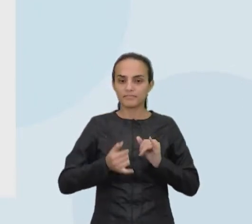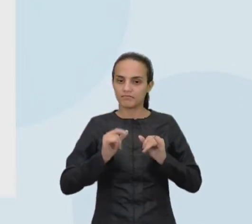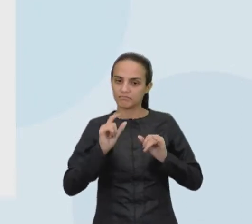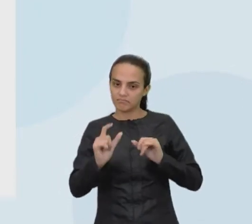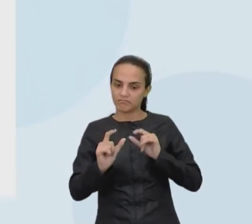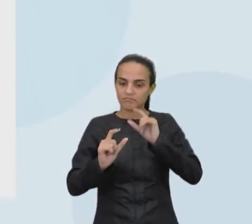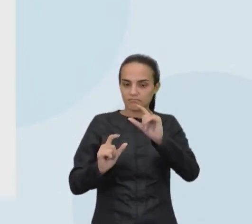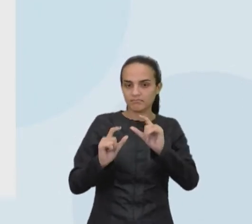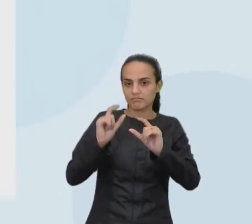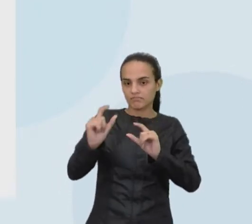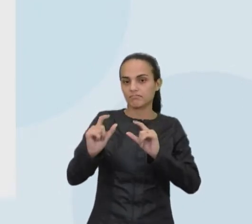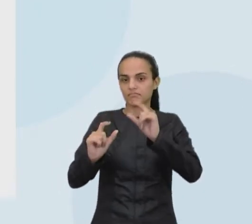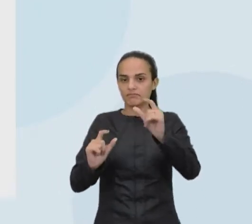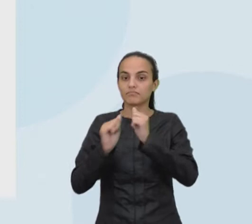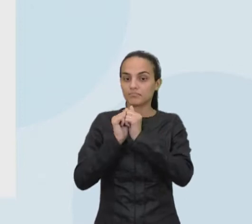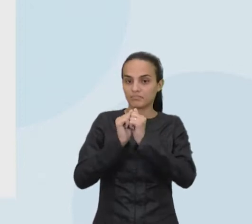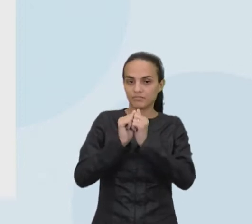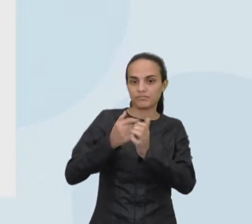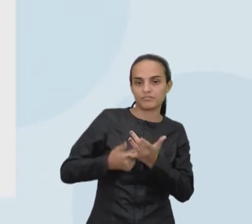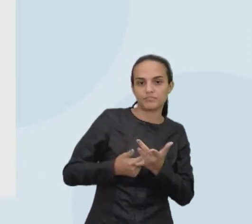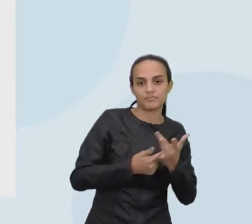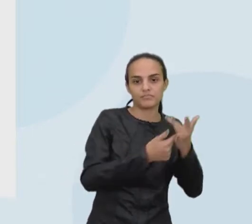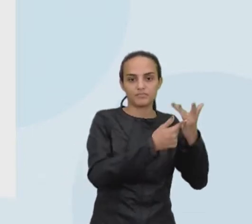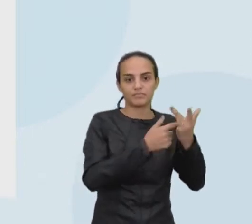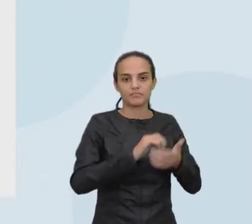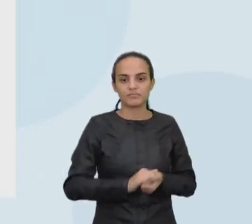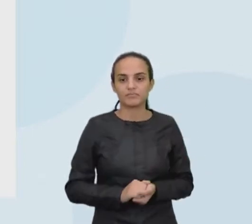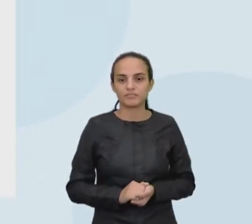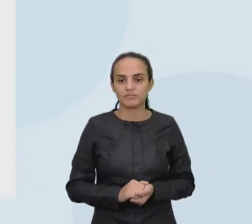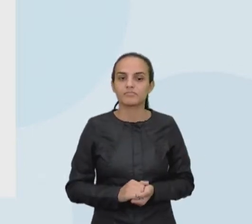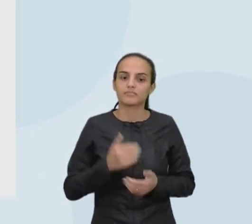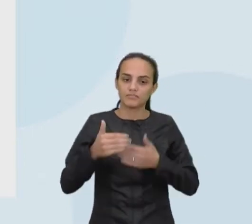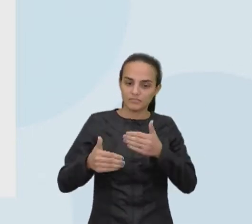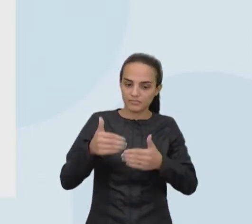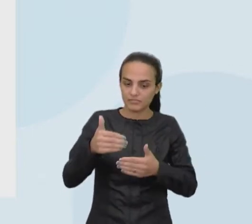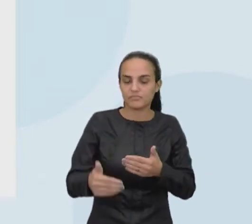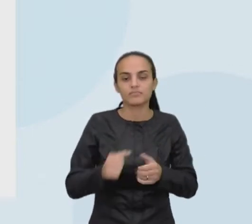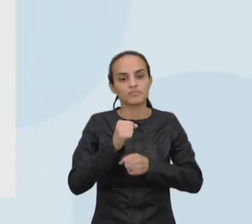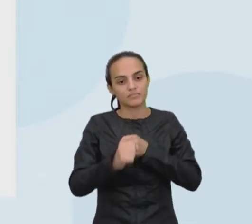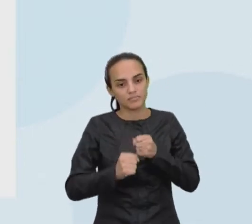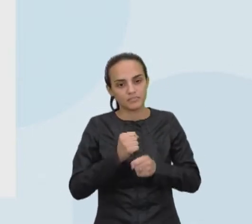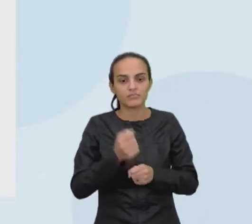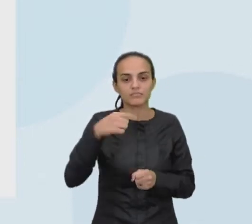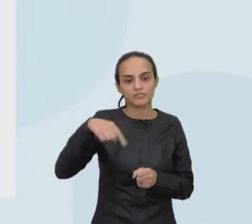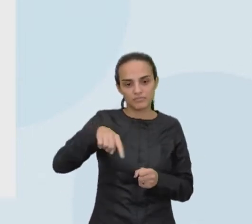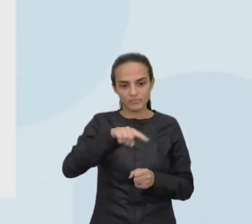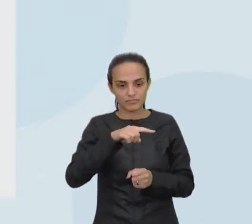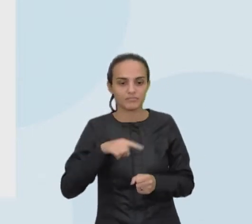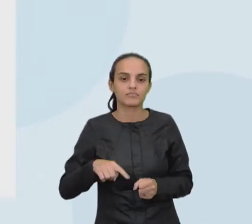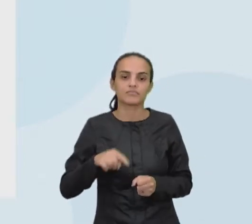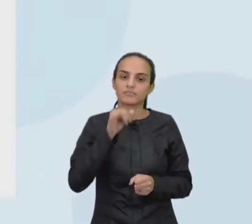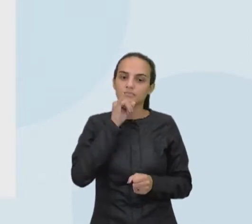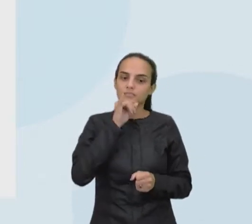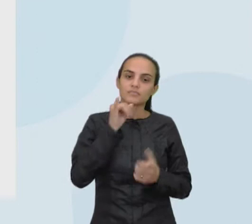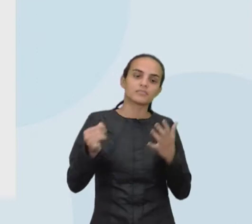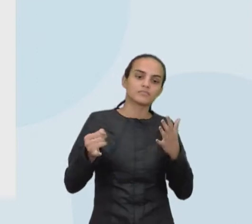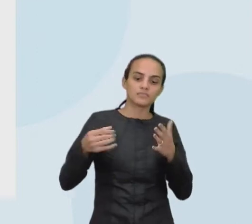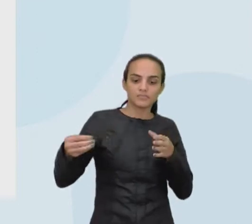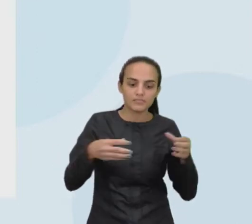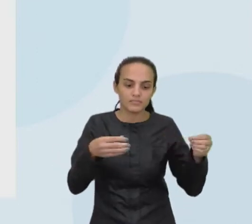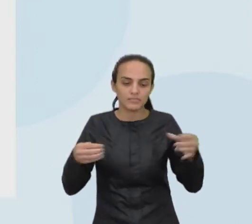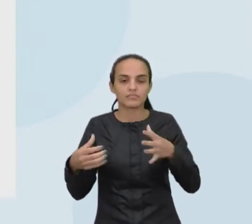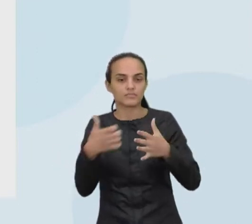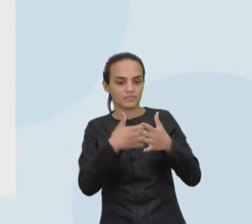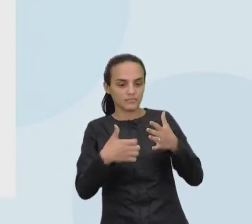evoluindo junto também com a evolução tecnológica, né? Então, com o passar dos anos, né, a gente vem aí do marco aí da Revolução